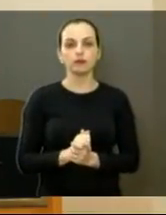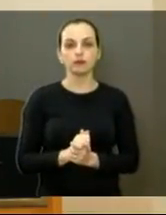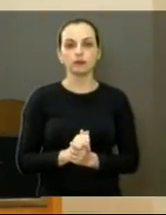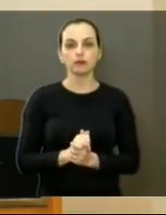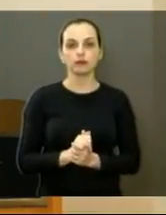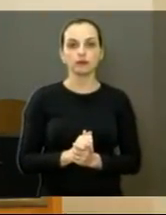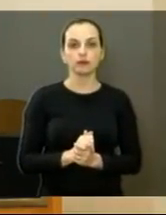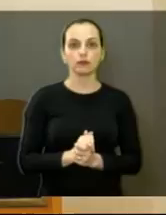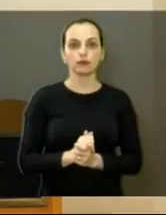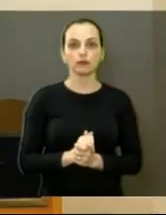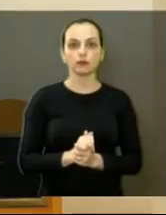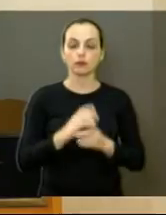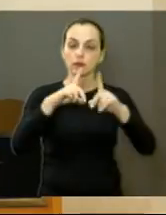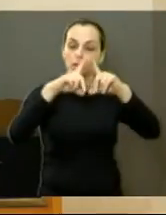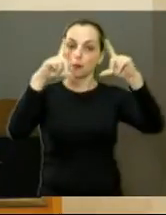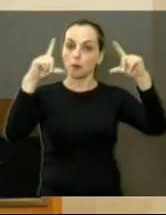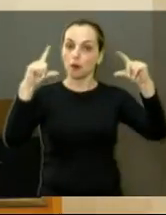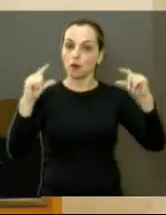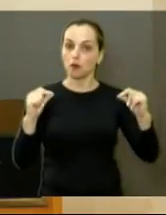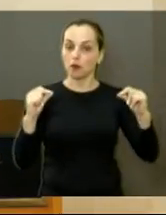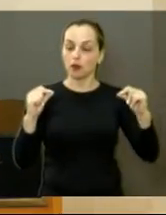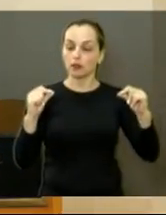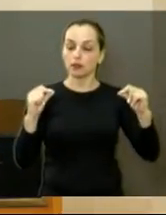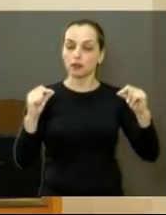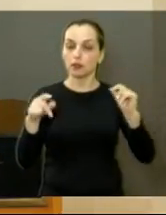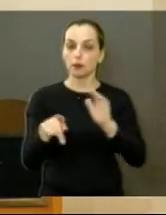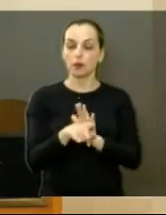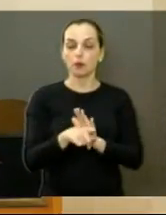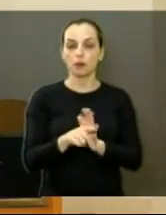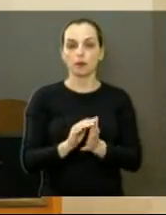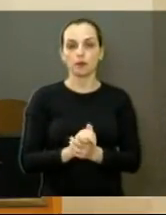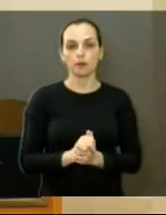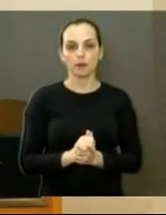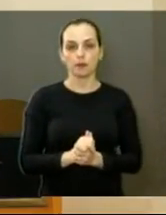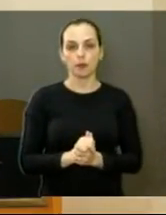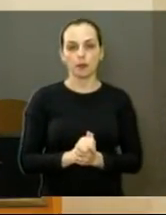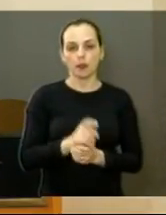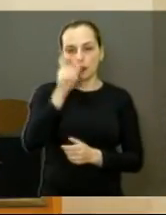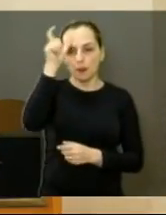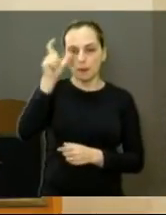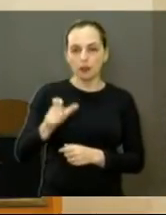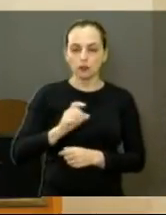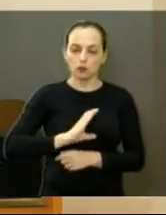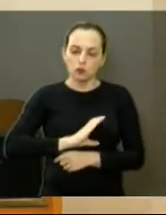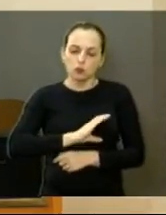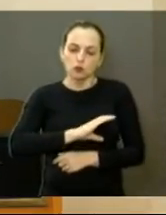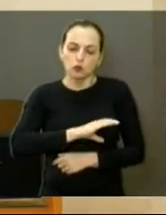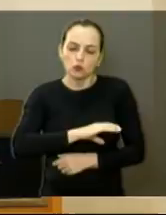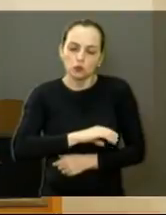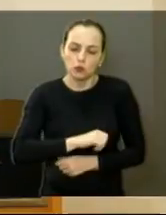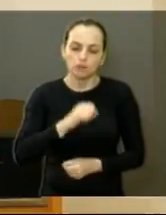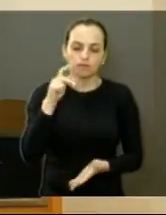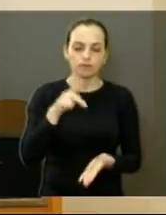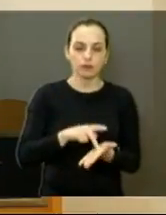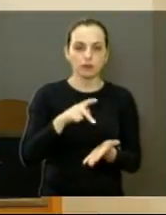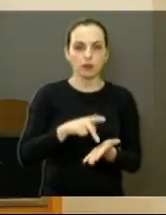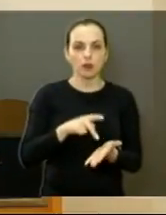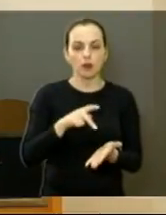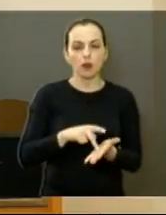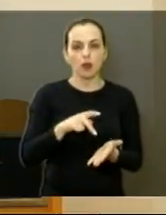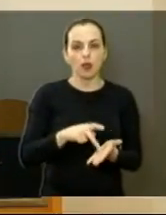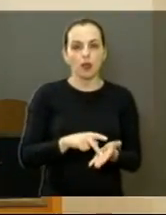para concluir, mais uma frase da minha autoria: alguém que ama de verdade enxergará os